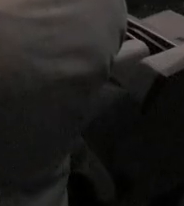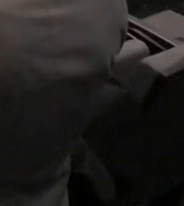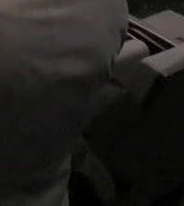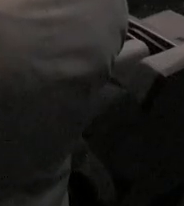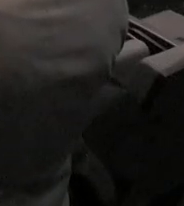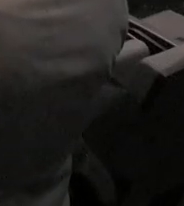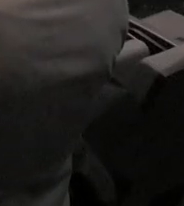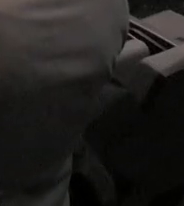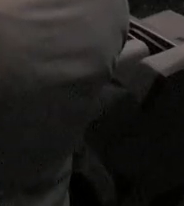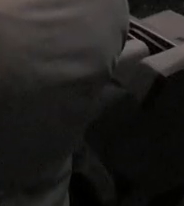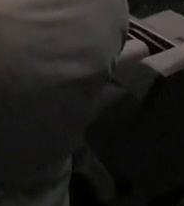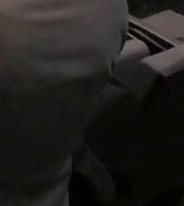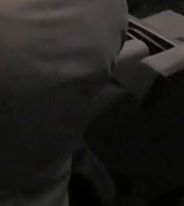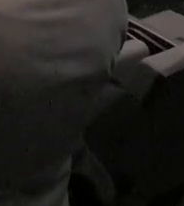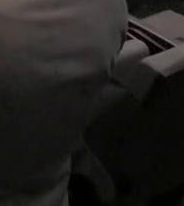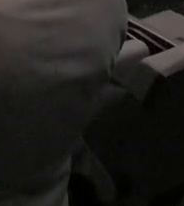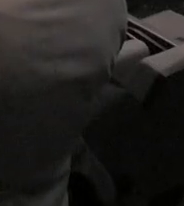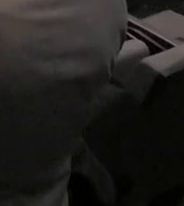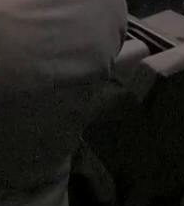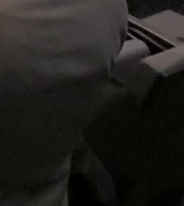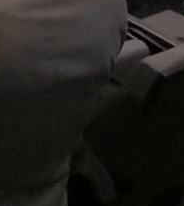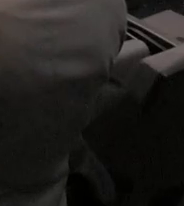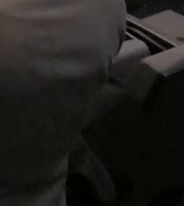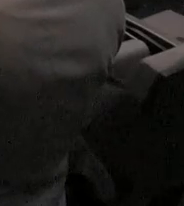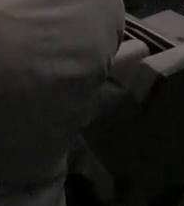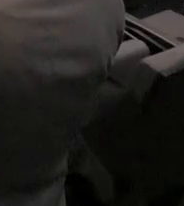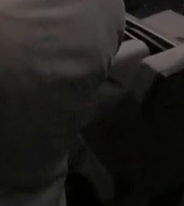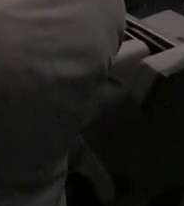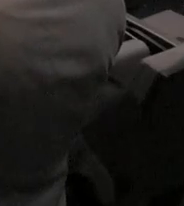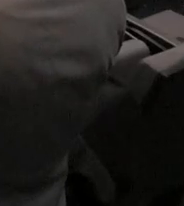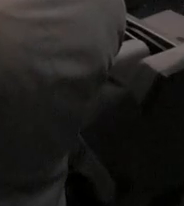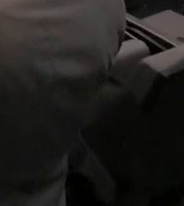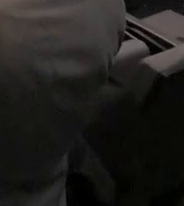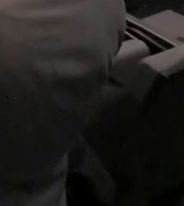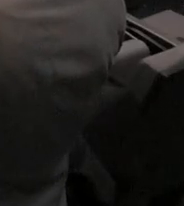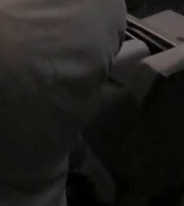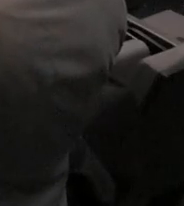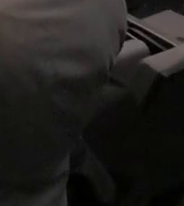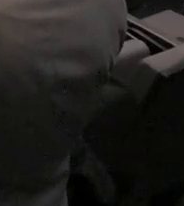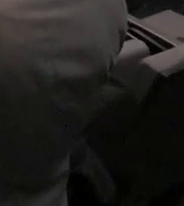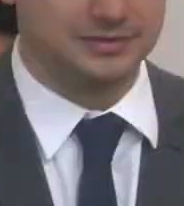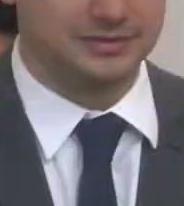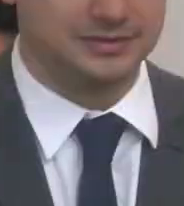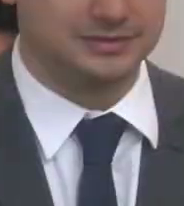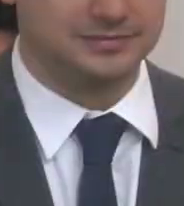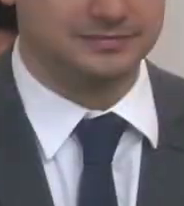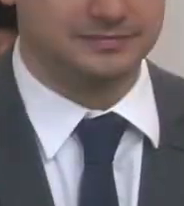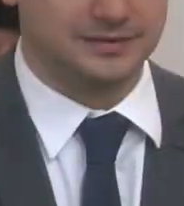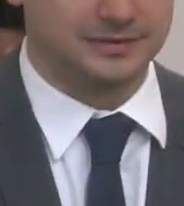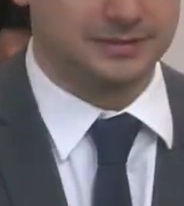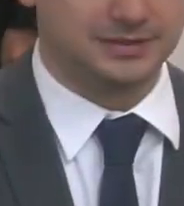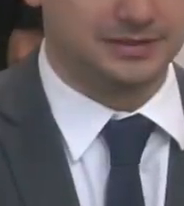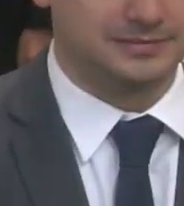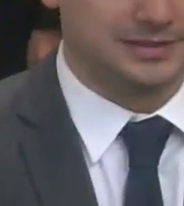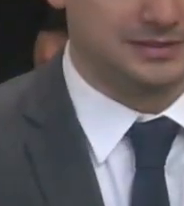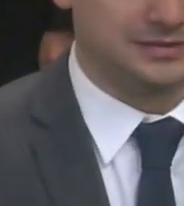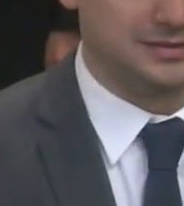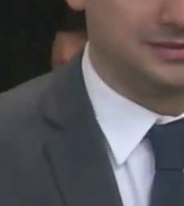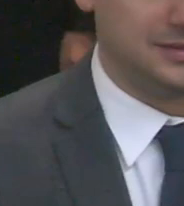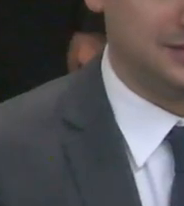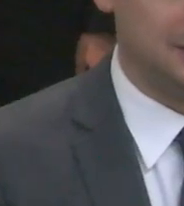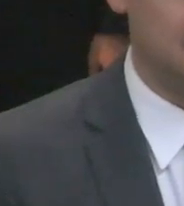bosques tem mais vida nossa vida no teu seio mais amores ó Patria